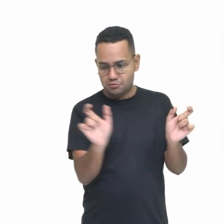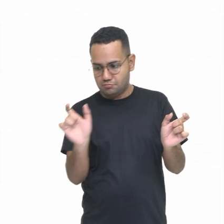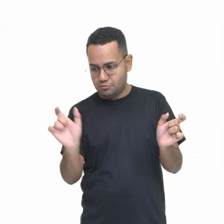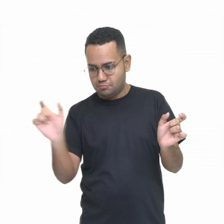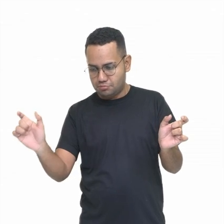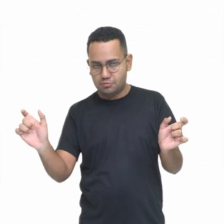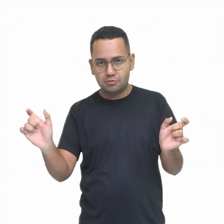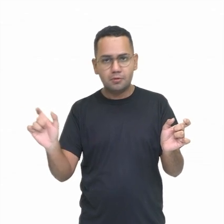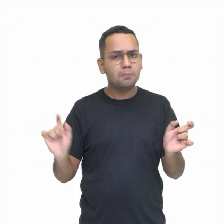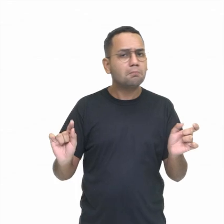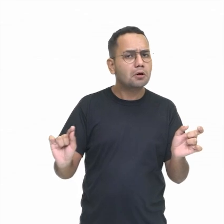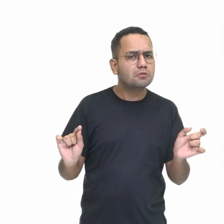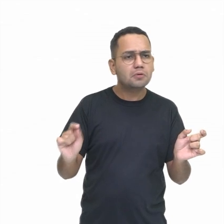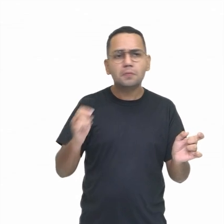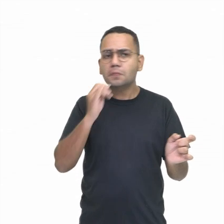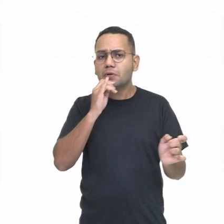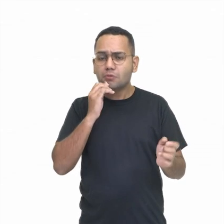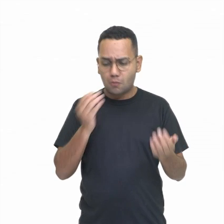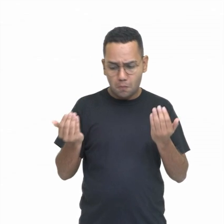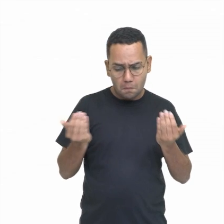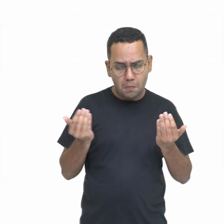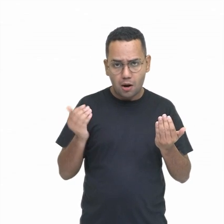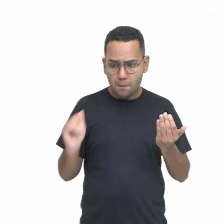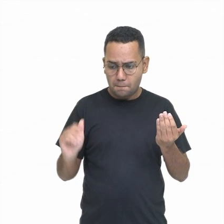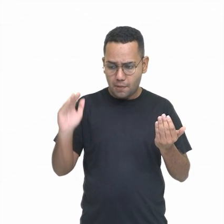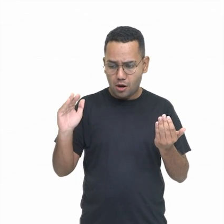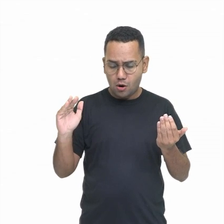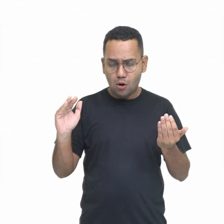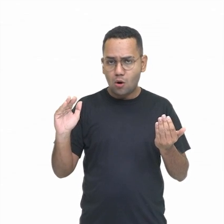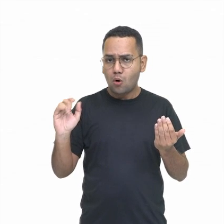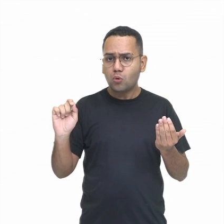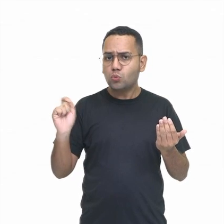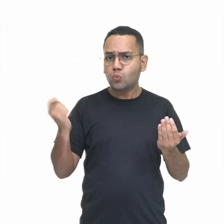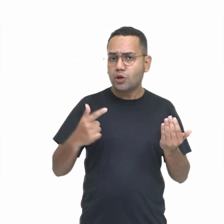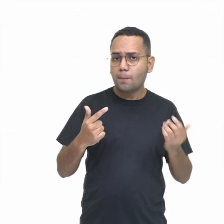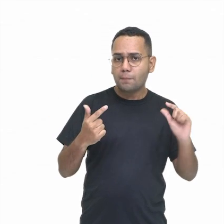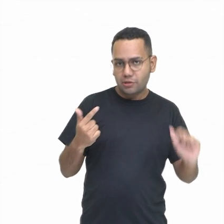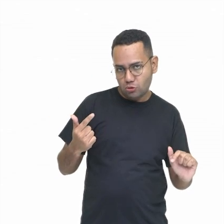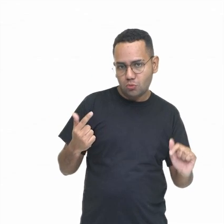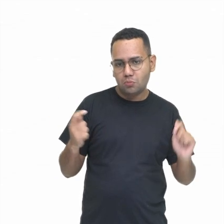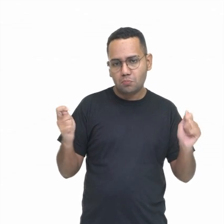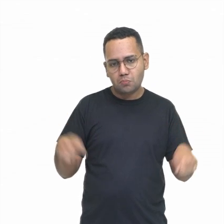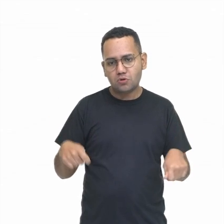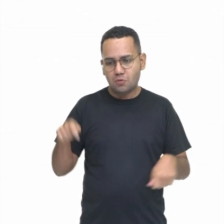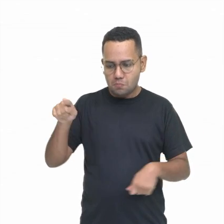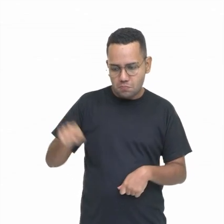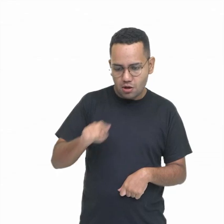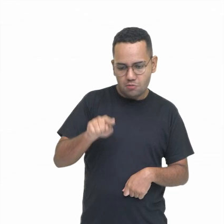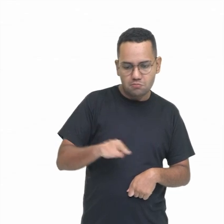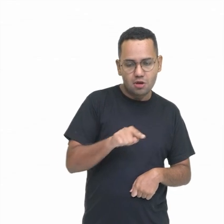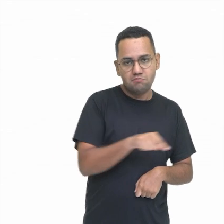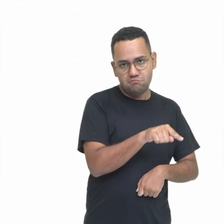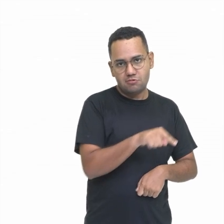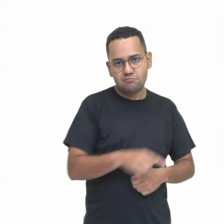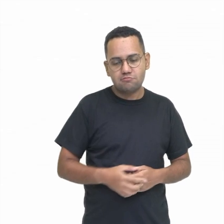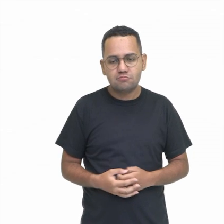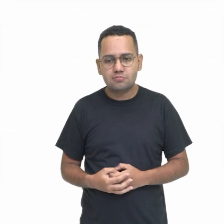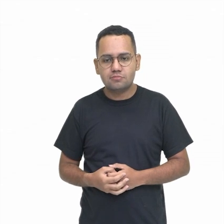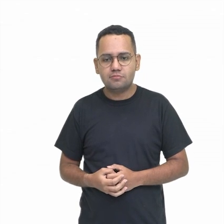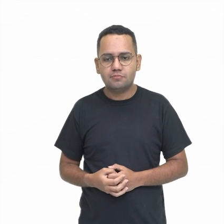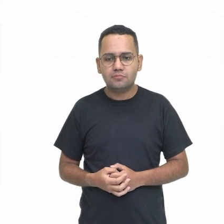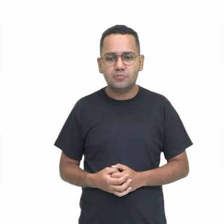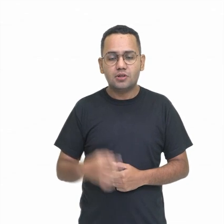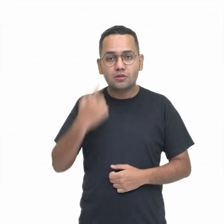maior para uma menor tá seguindo aí as nossas flechinhas né para a esquerda nós temos que fazer então o produto